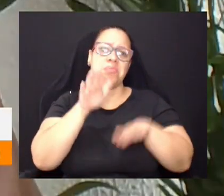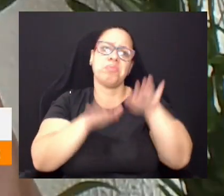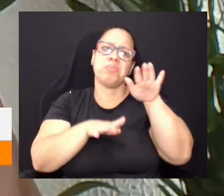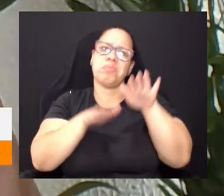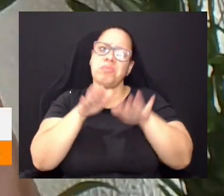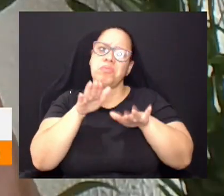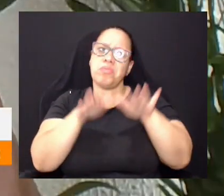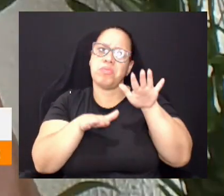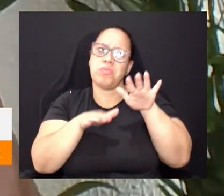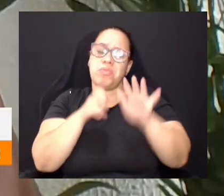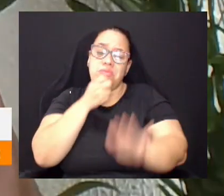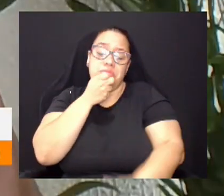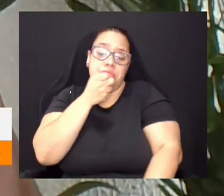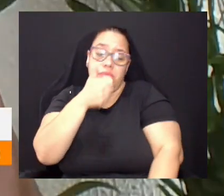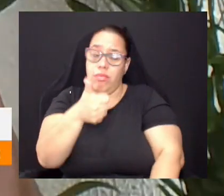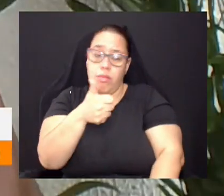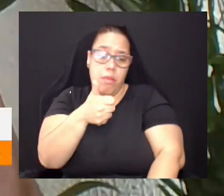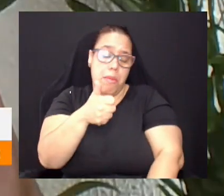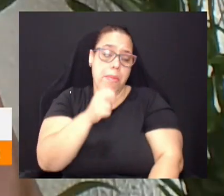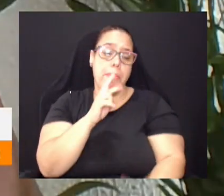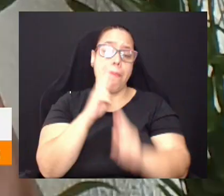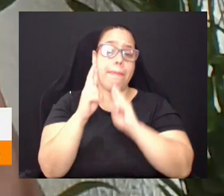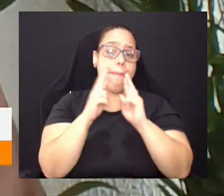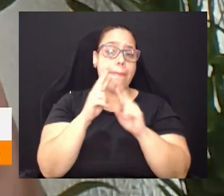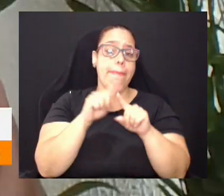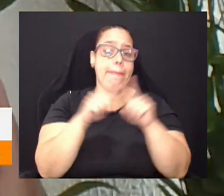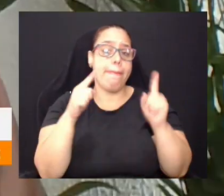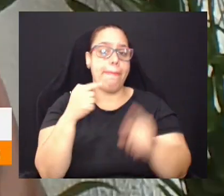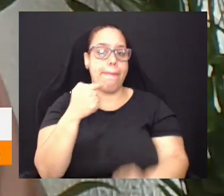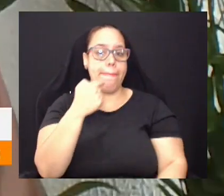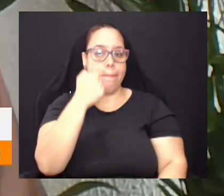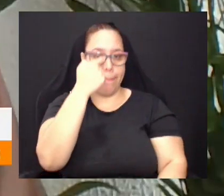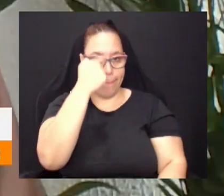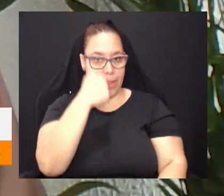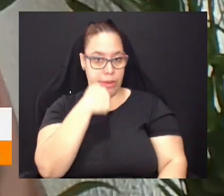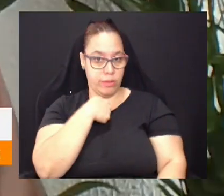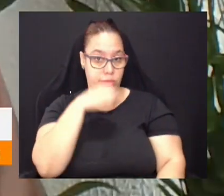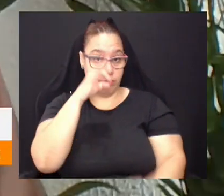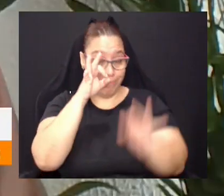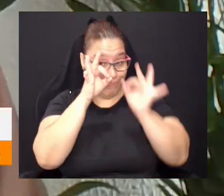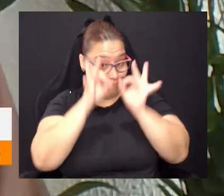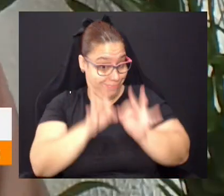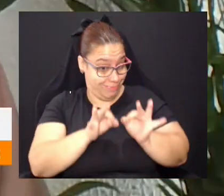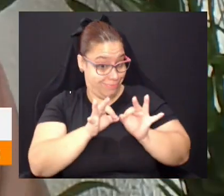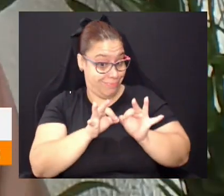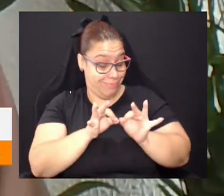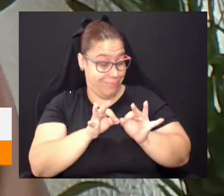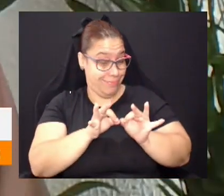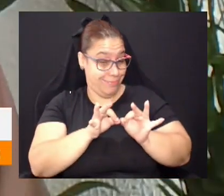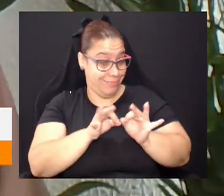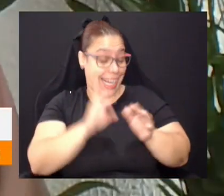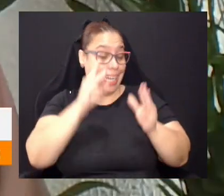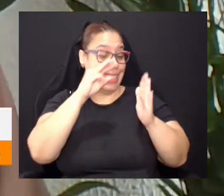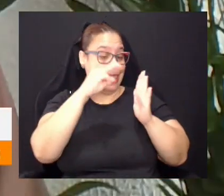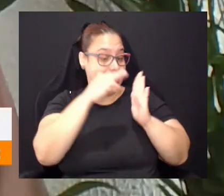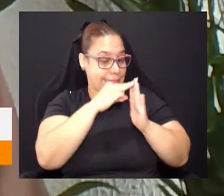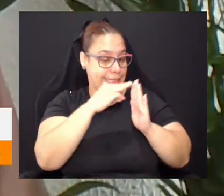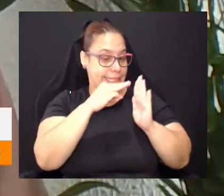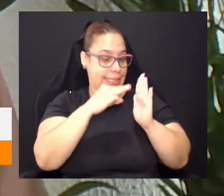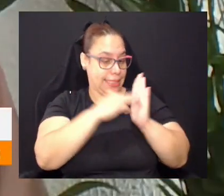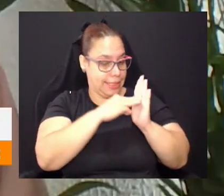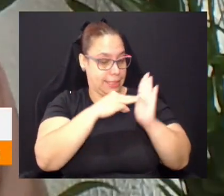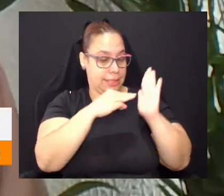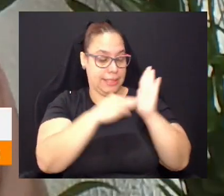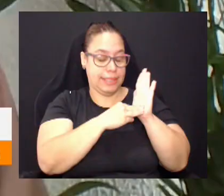bem com o relacionamento, mas eu tenho um eu ideal e eu coloco metas como se um